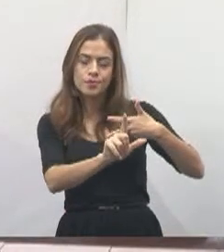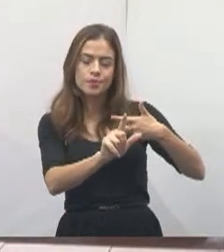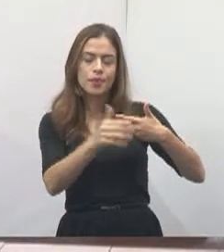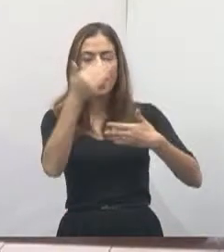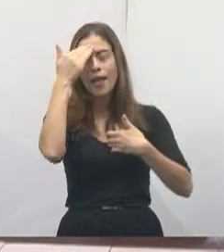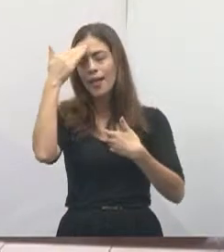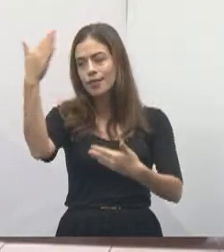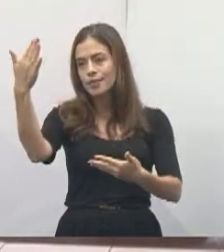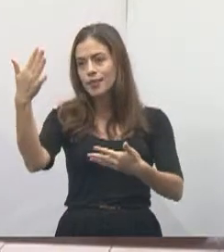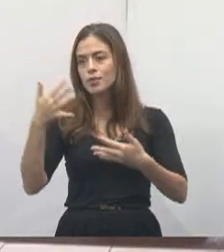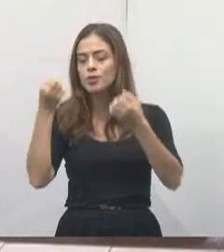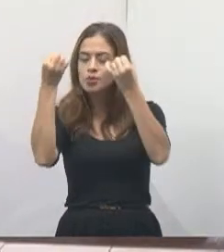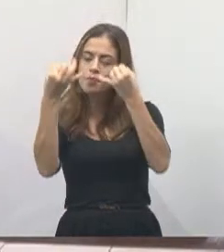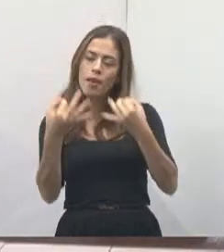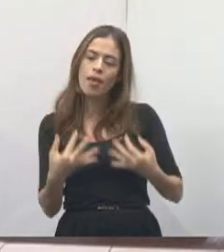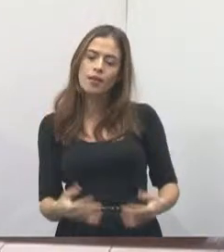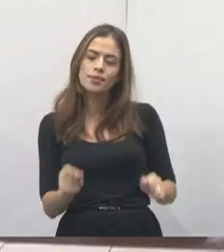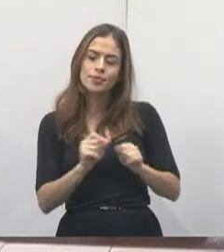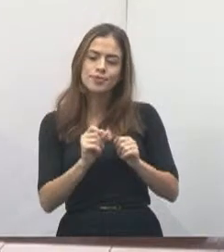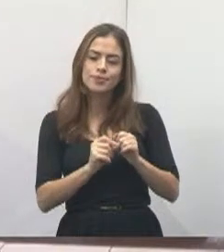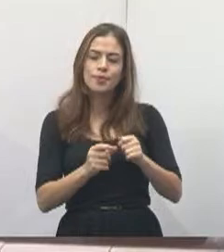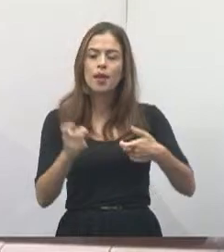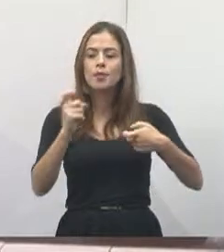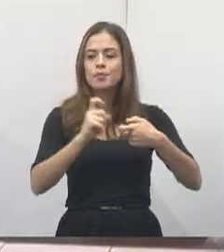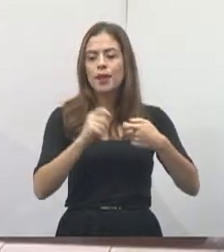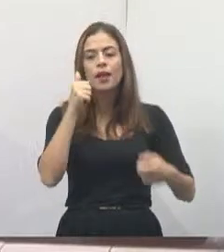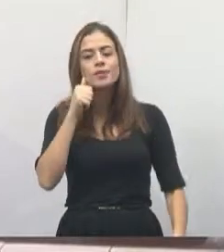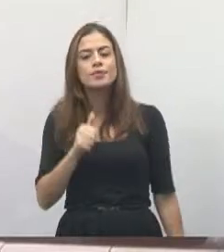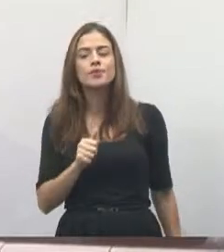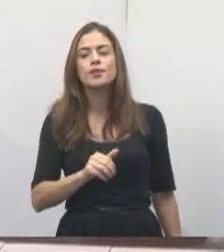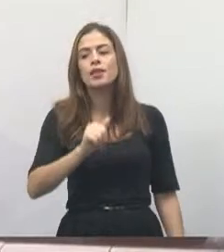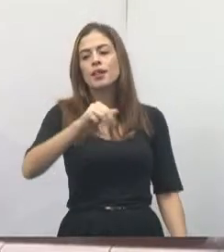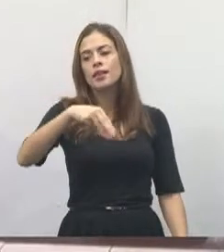exposição feita pela doutora Andréia Massoud. Neste instante,